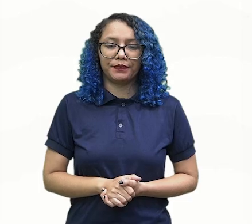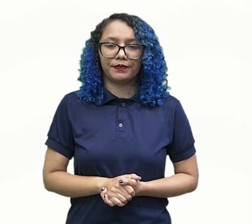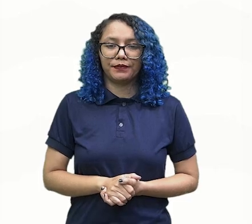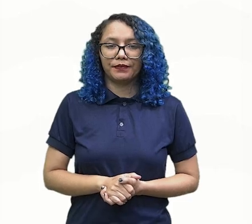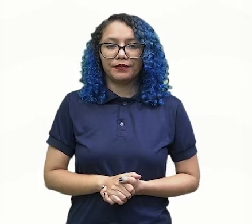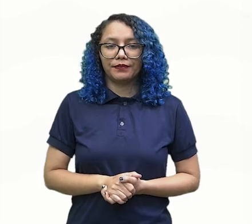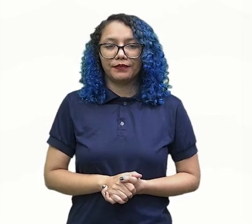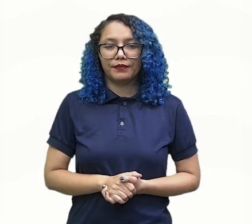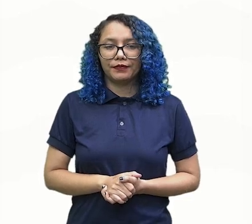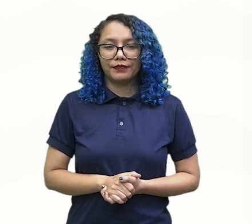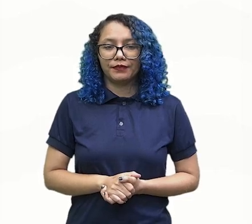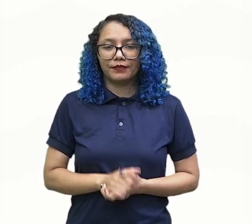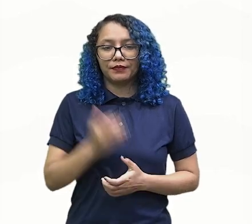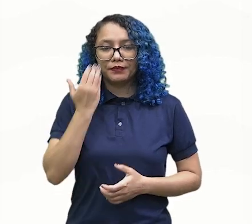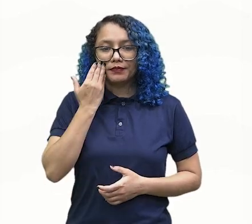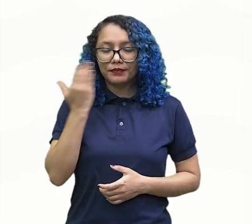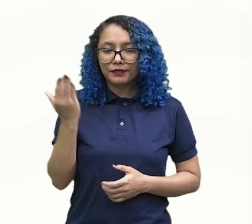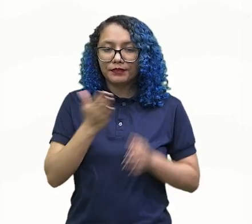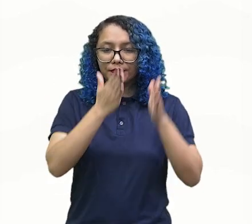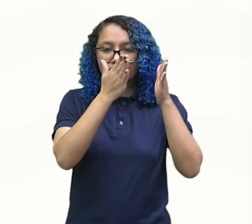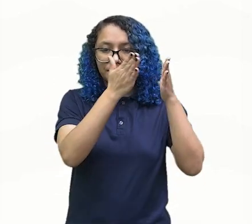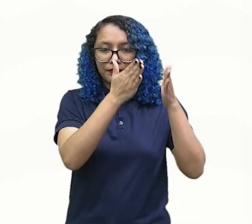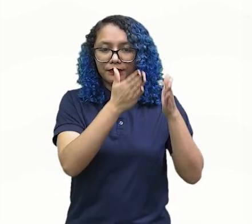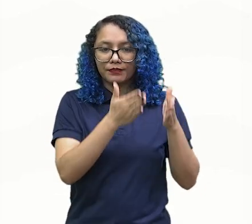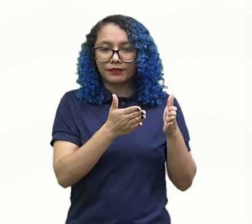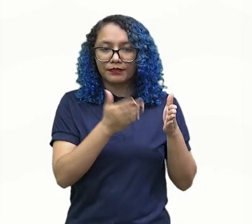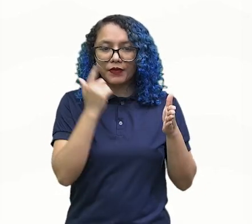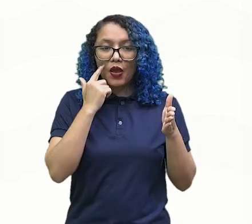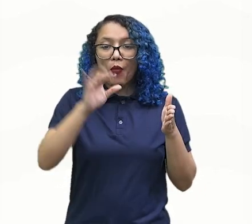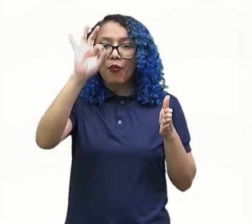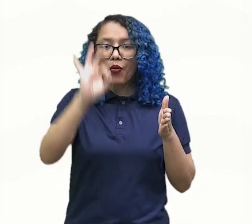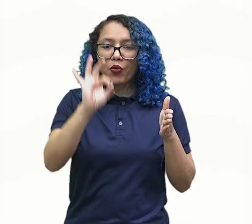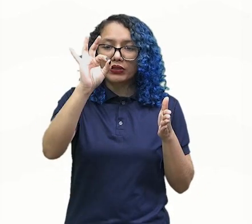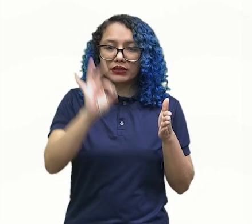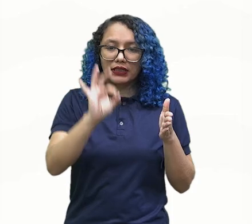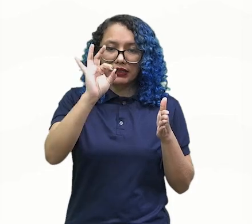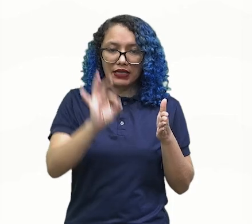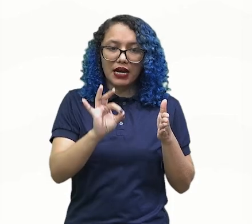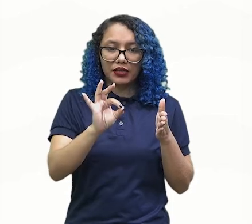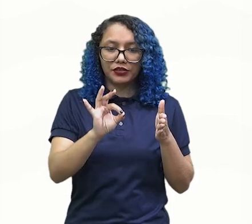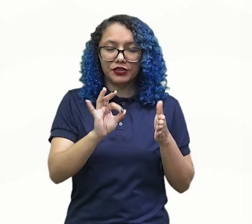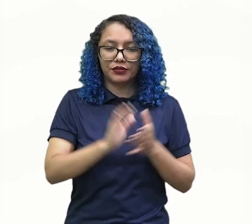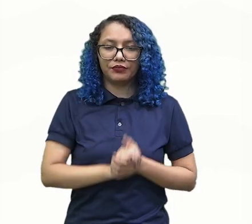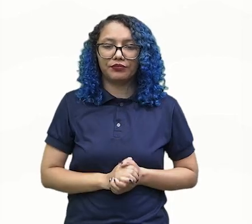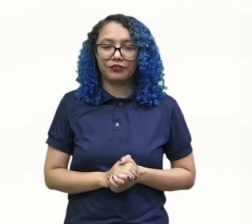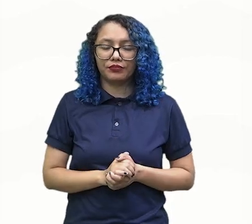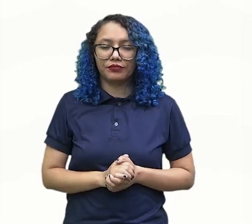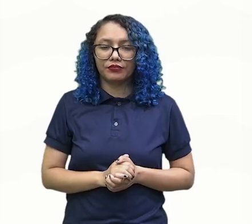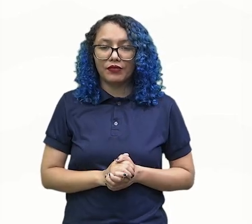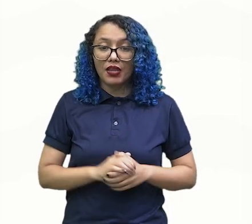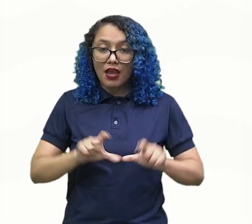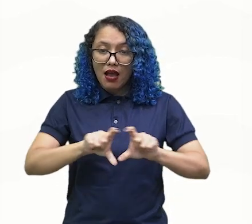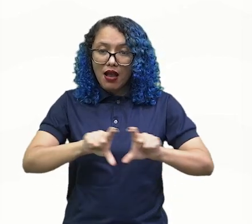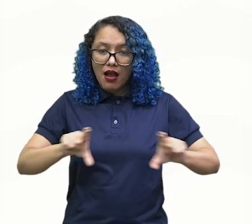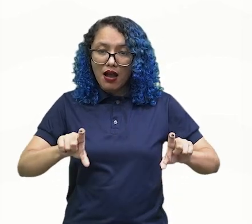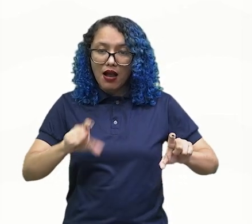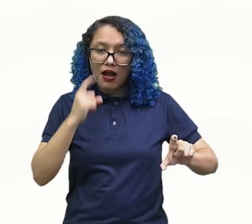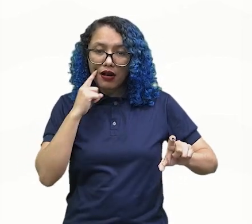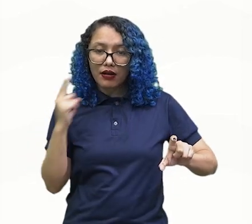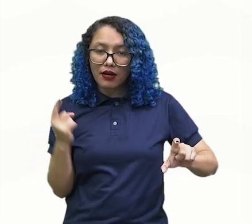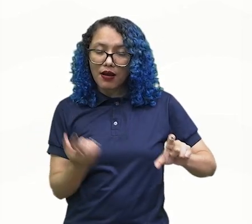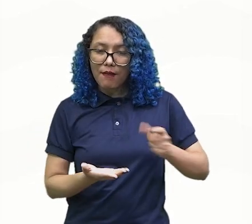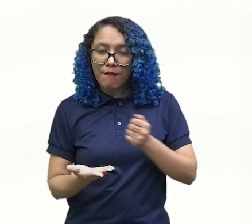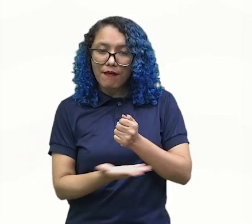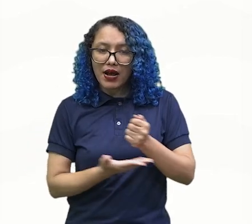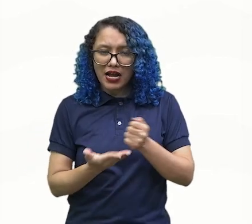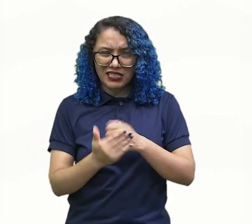são as taxas que a gente observa no decorrer dos anos. A gente observa que a maior base, né, ainda